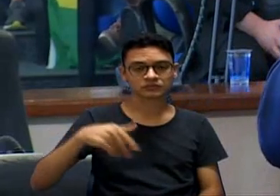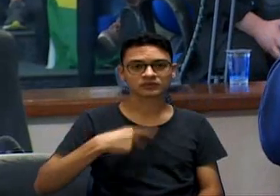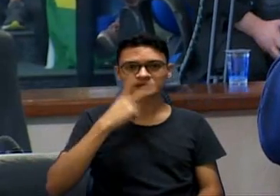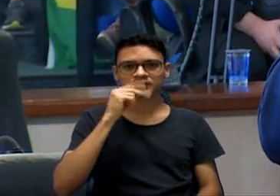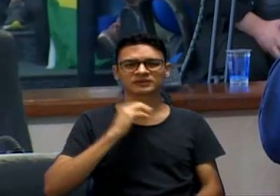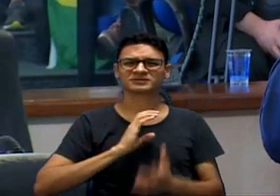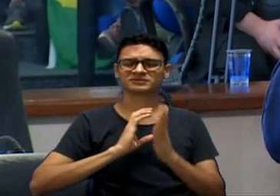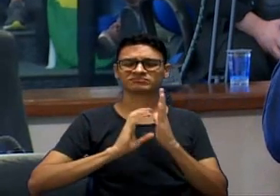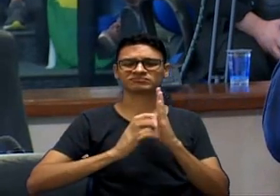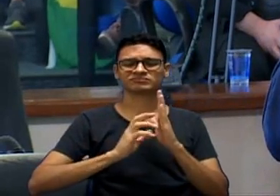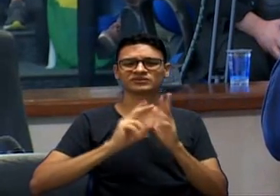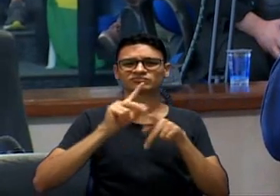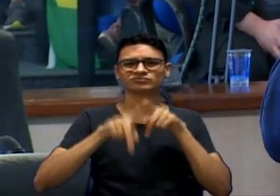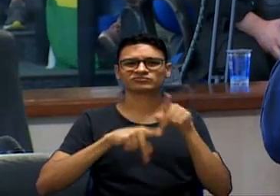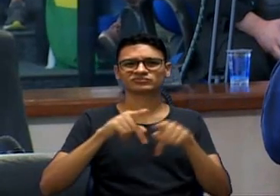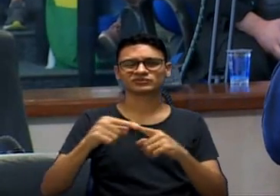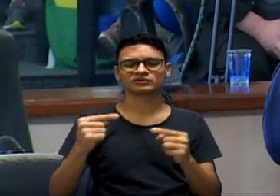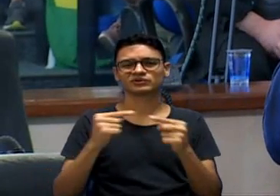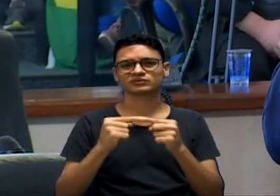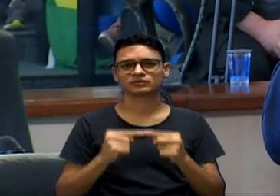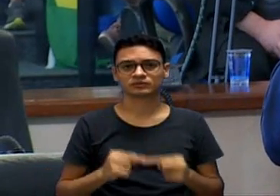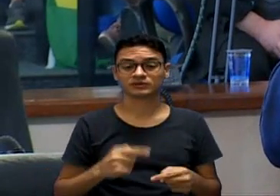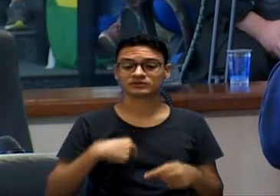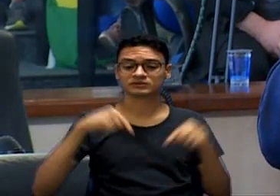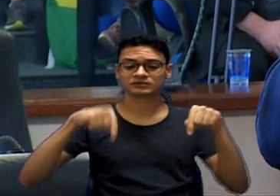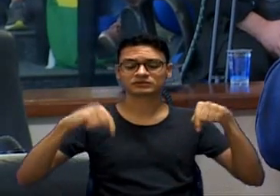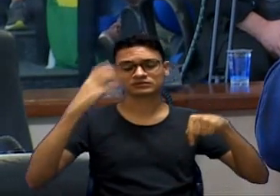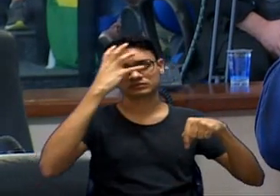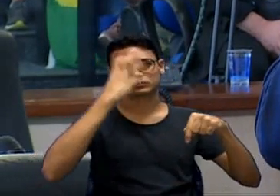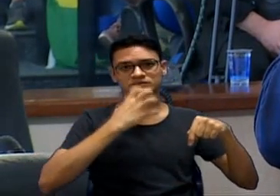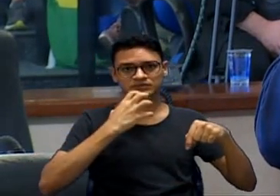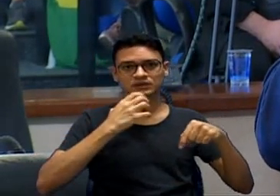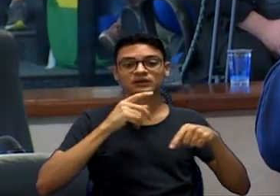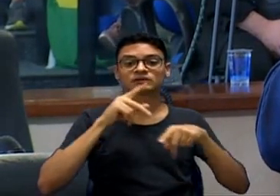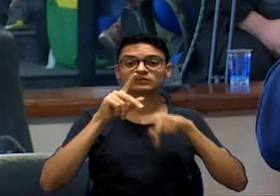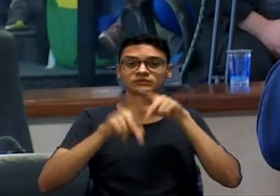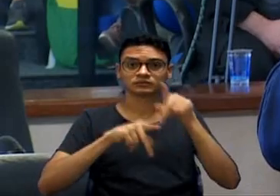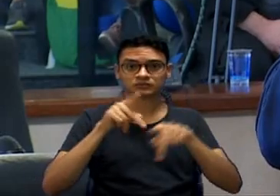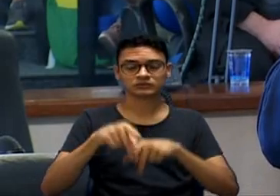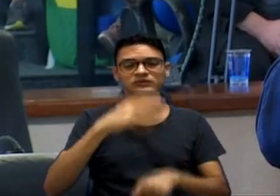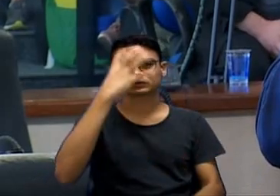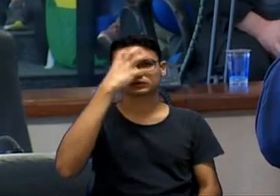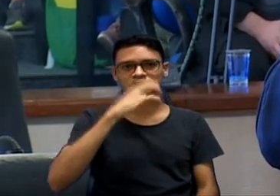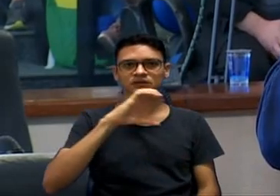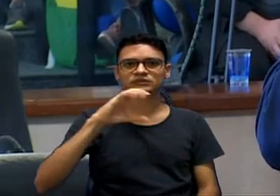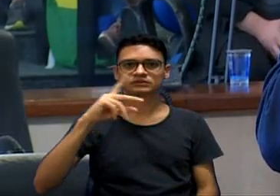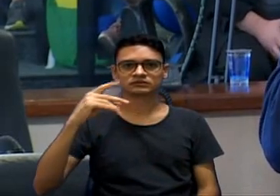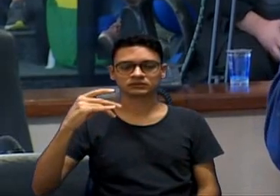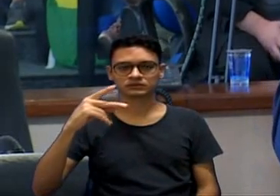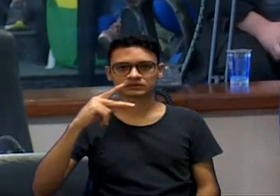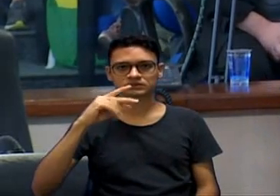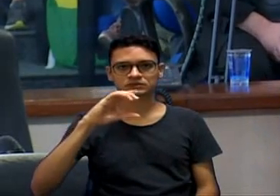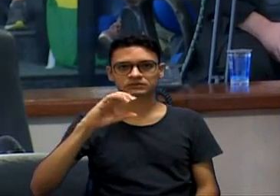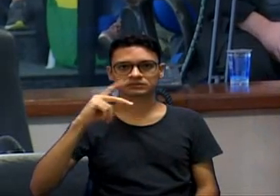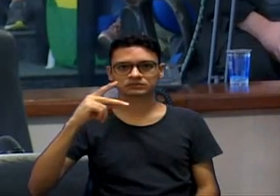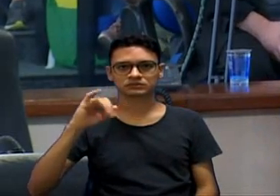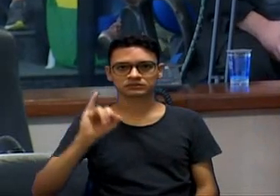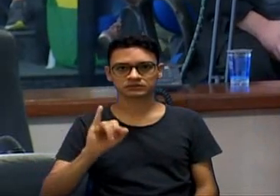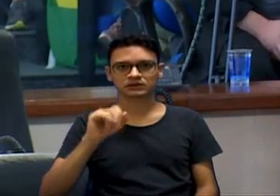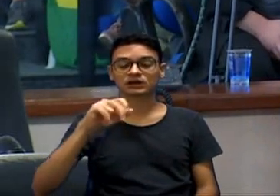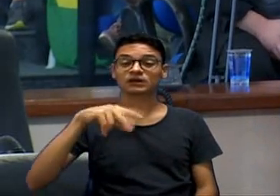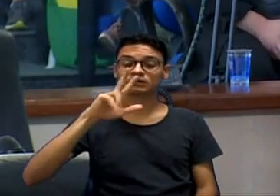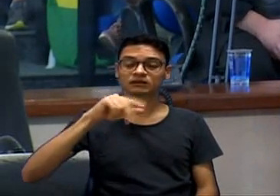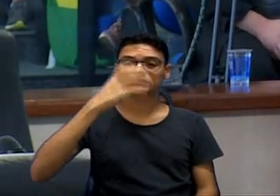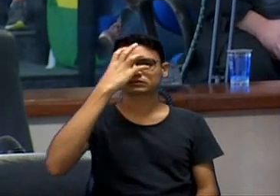político, porque aqui é uma coisa séria, nós temos que levar isso aqui a sério. Política se leva a séria, CPI se leva a séria. Então, nós não podemos fazer